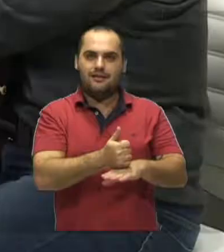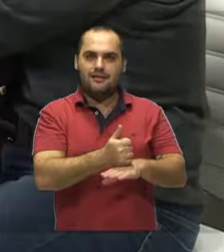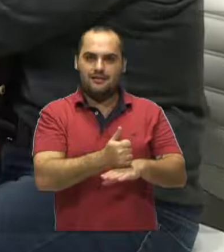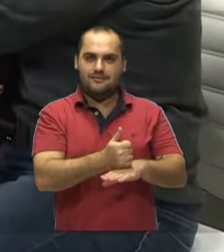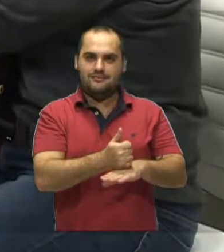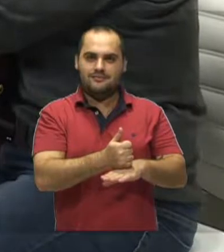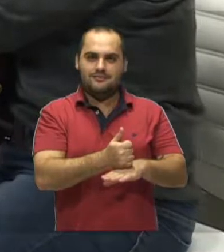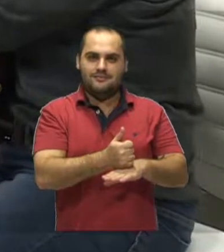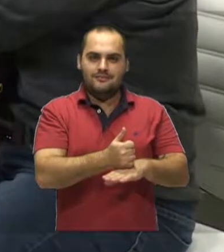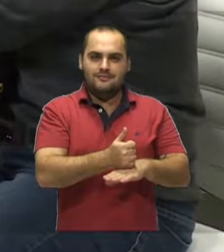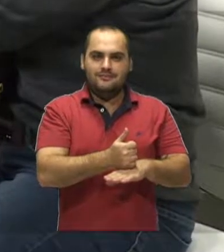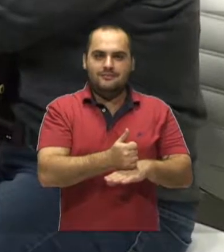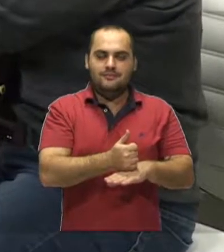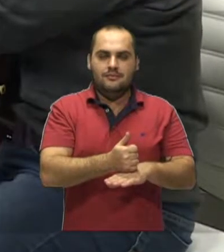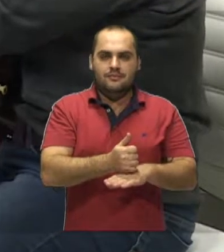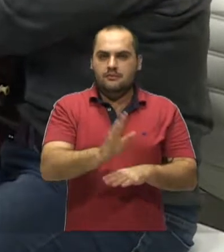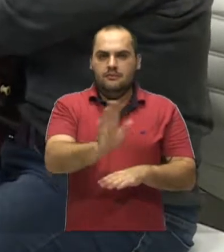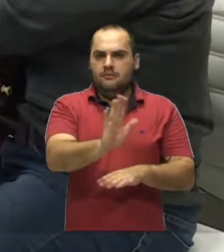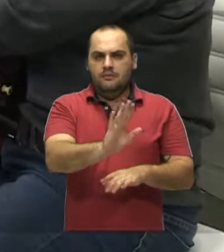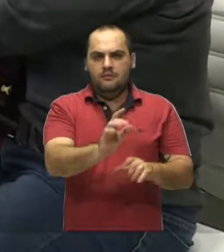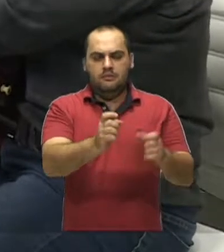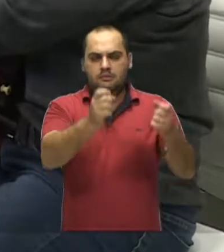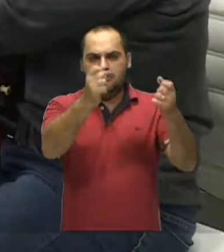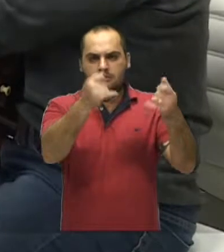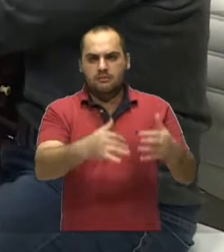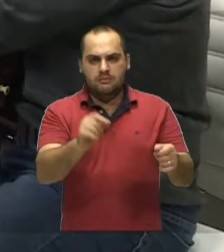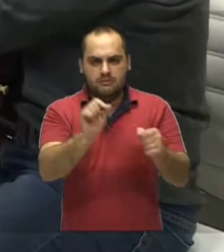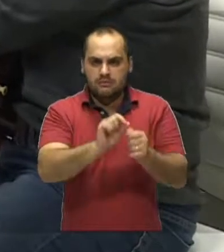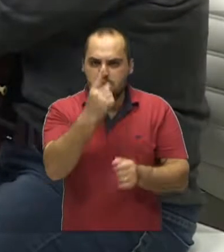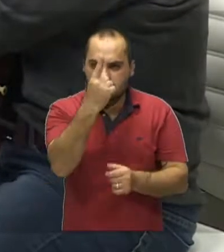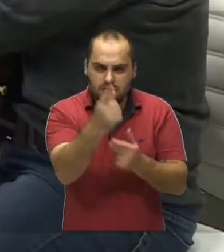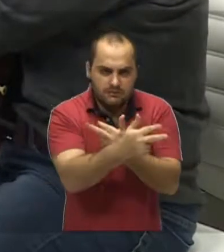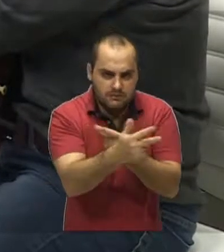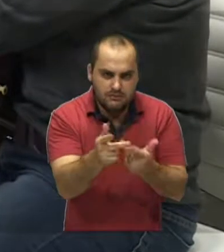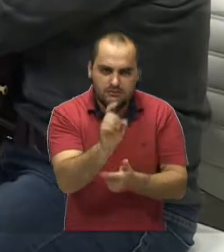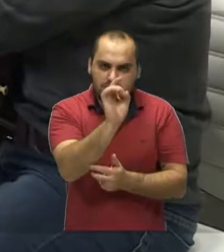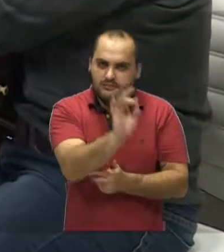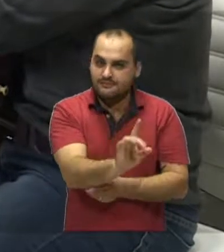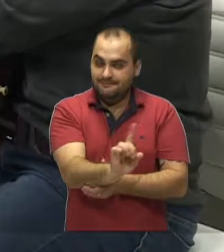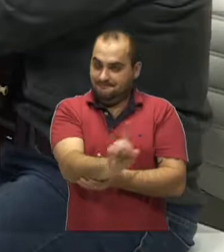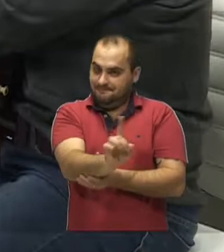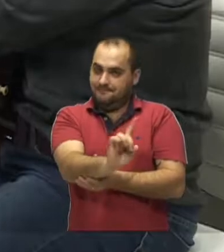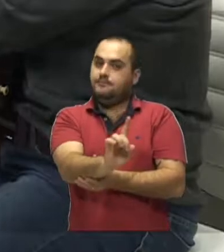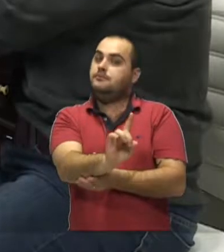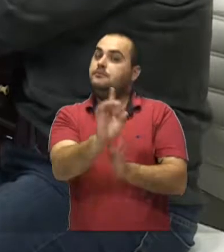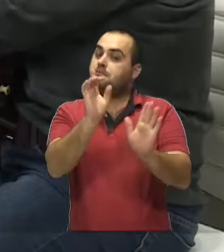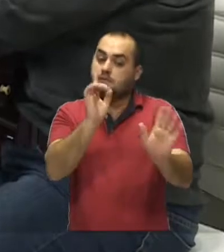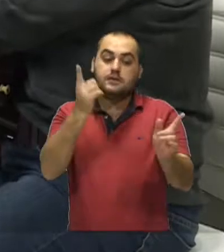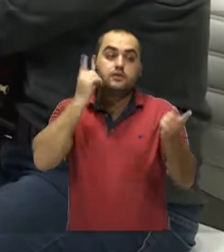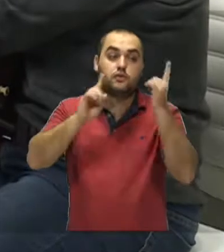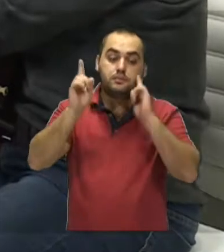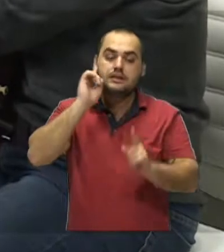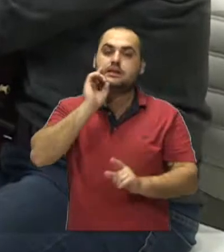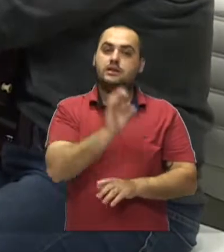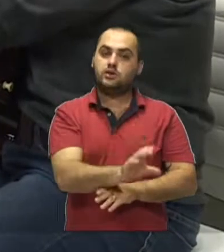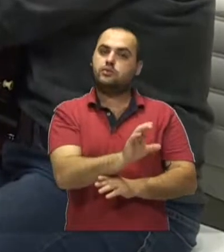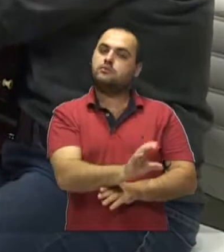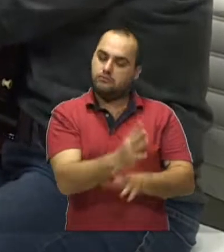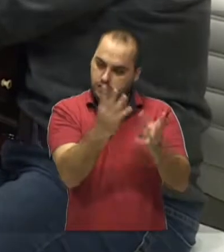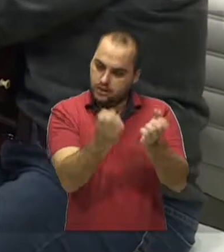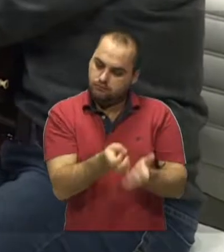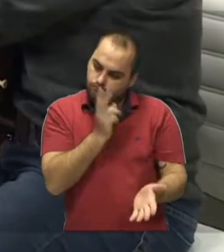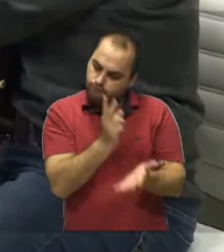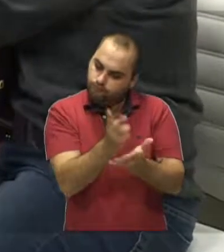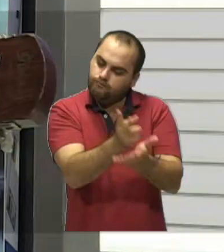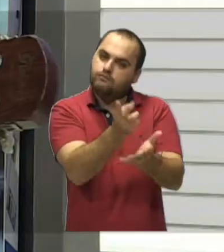então não necessariamente a gente precisa fazer uma coisa só na vida, né? E aí eu me descobri que eu sabia isso, eu queria continuar cantando, que é o que de